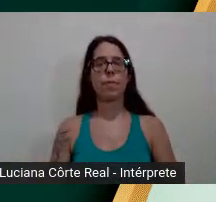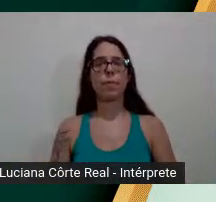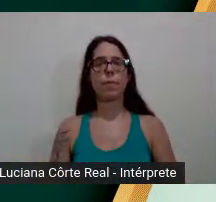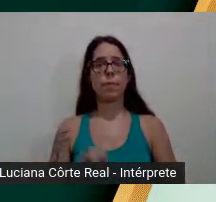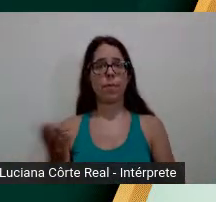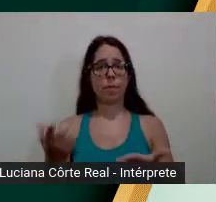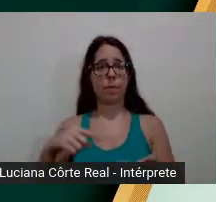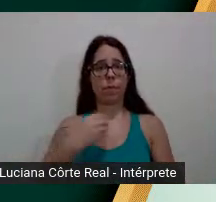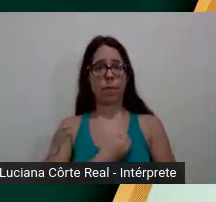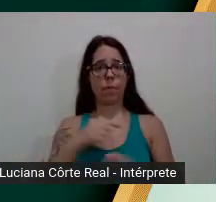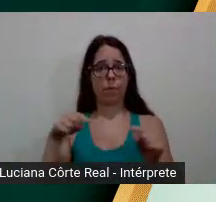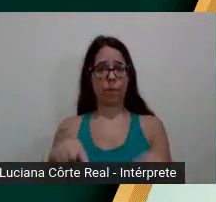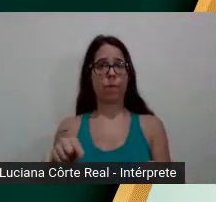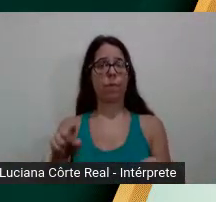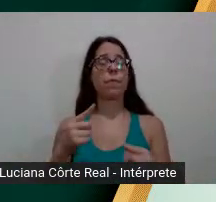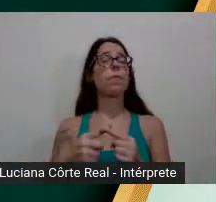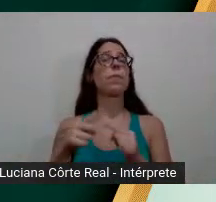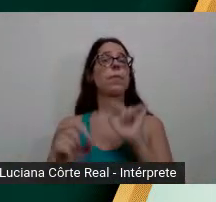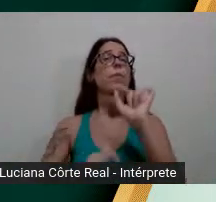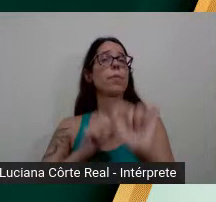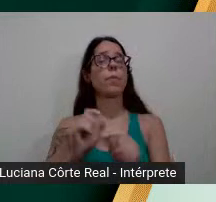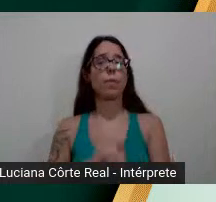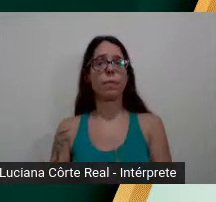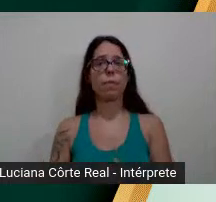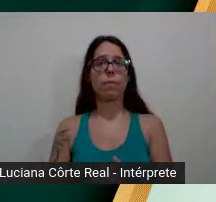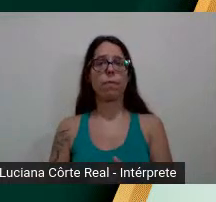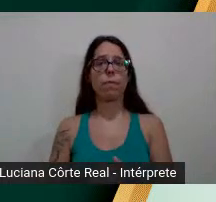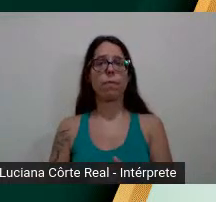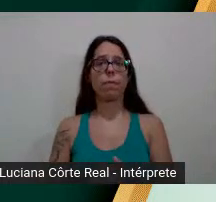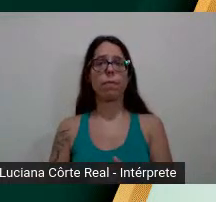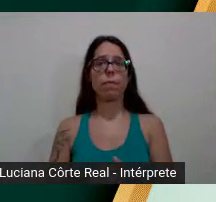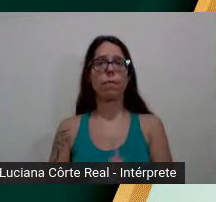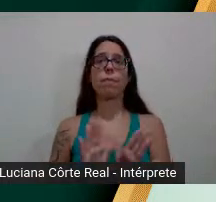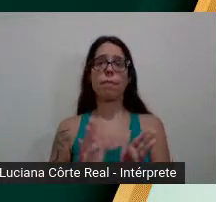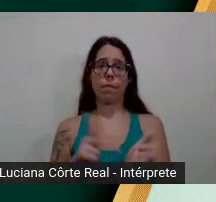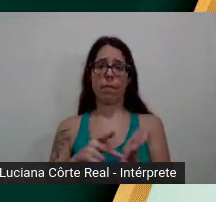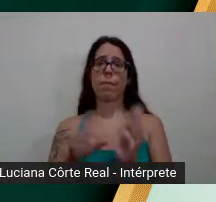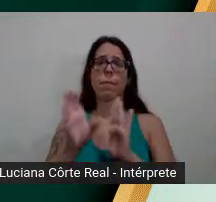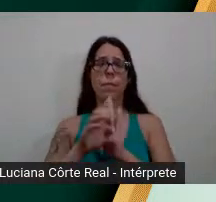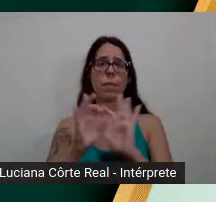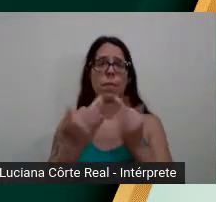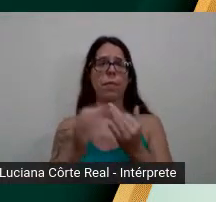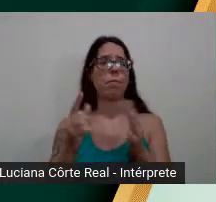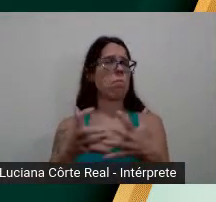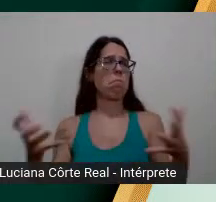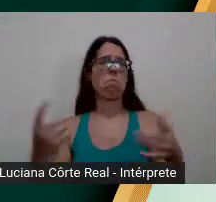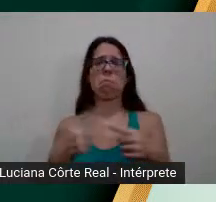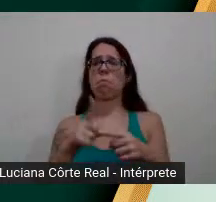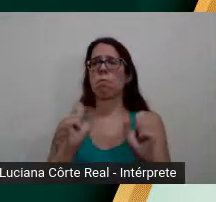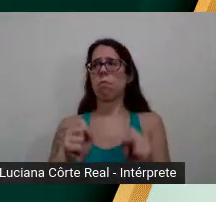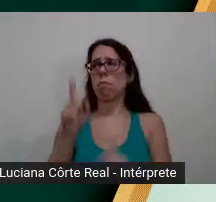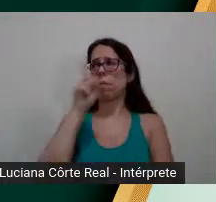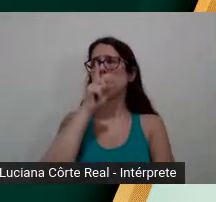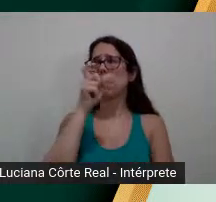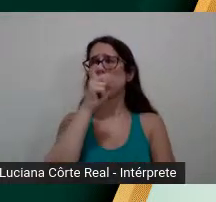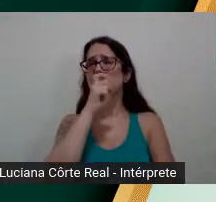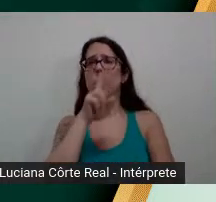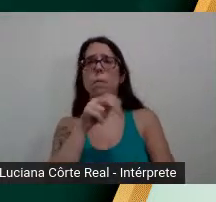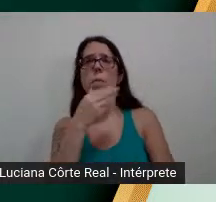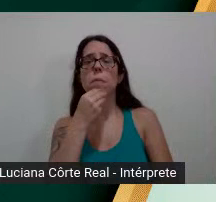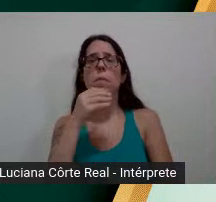aqui, alguém, e o conceito de família é tão grande, um pai, uma mãe, um irmão, um amigo às